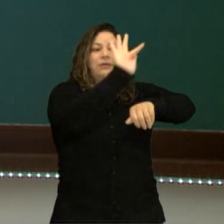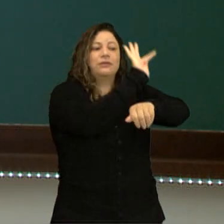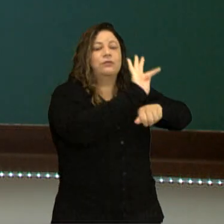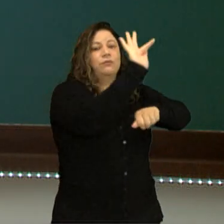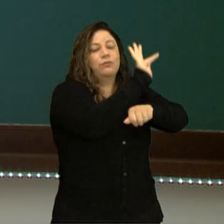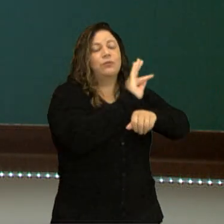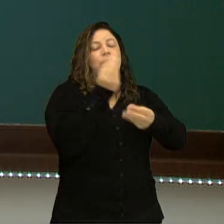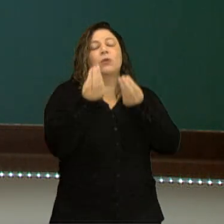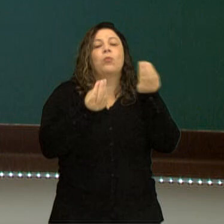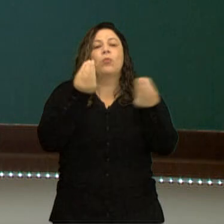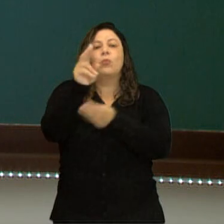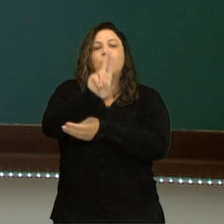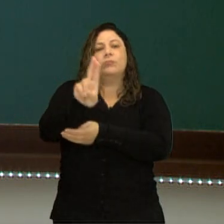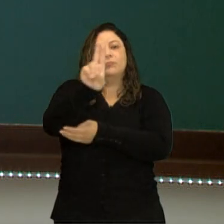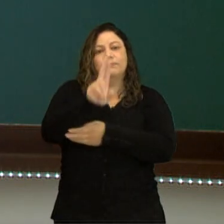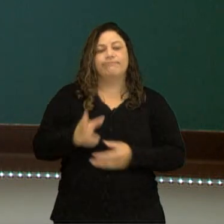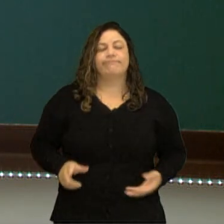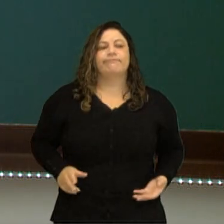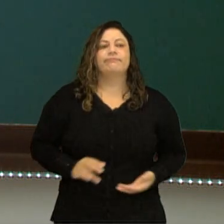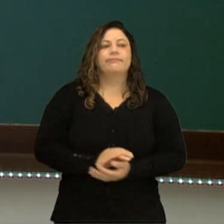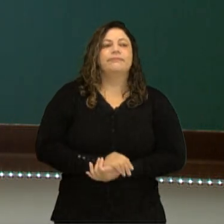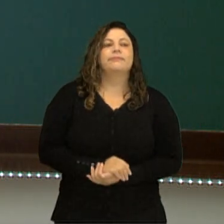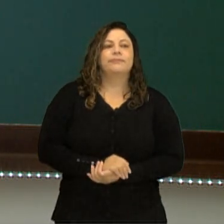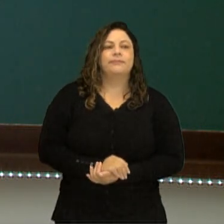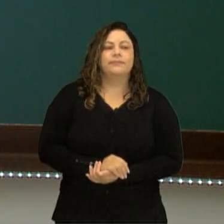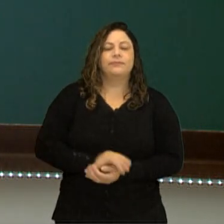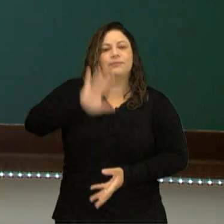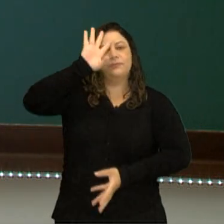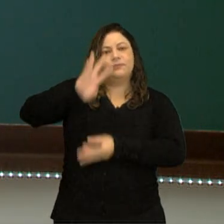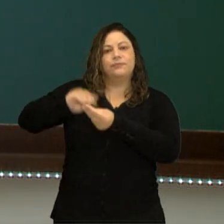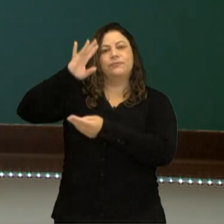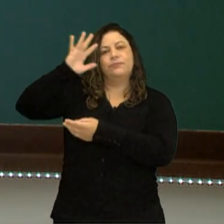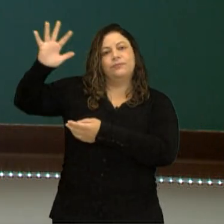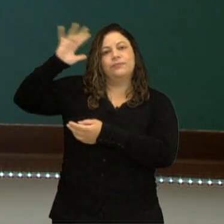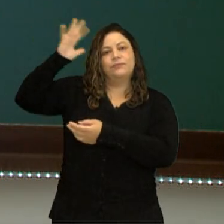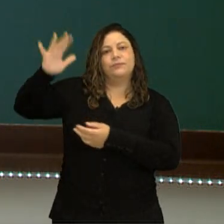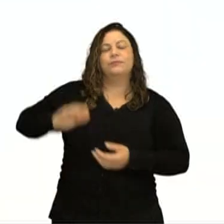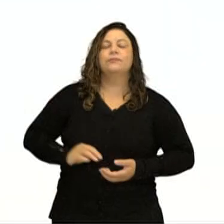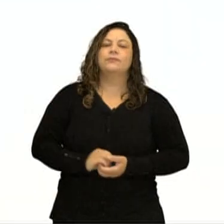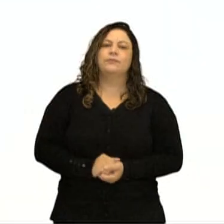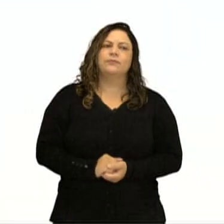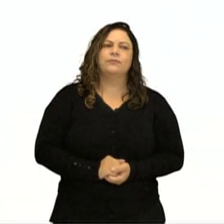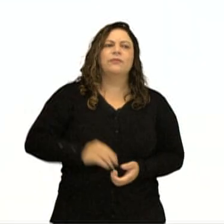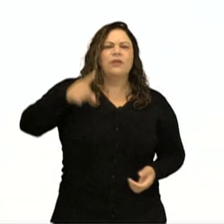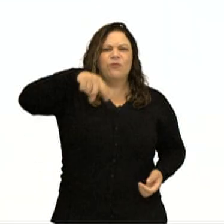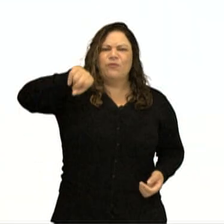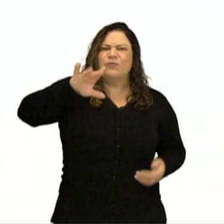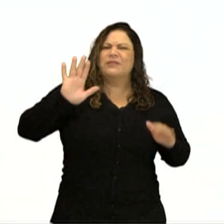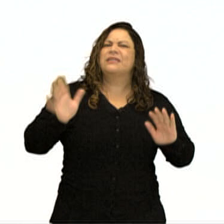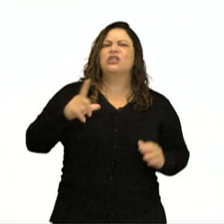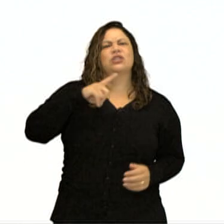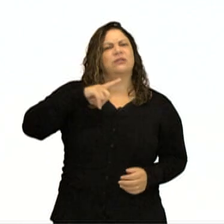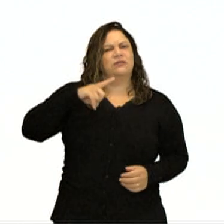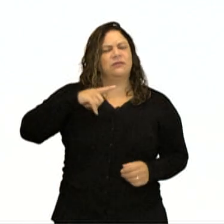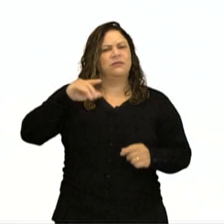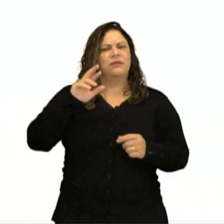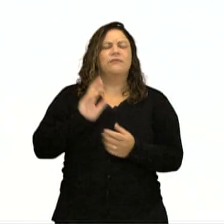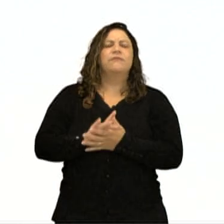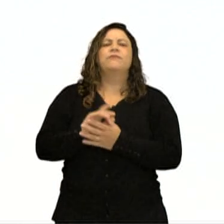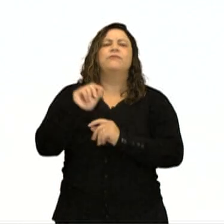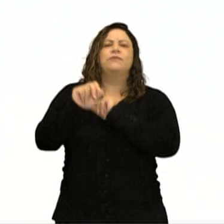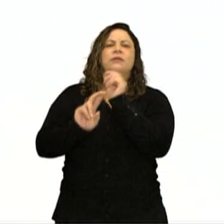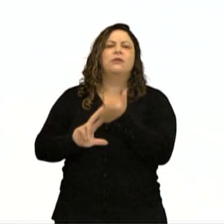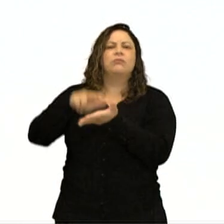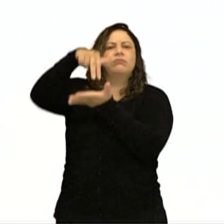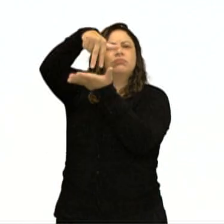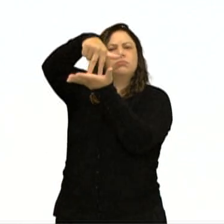utilizada, ok? Uma breve reflexão. Você já teve que se apresentar falando